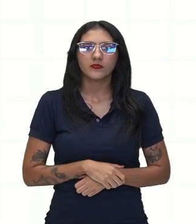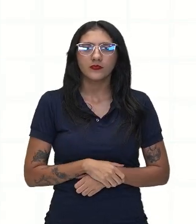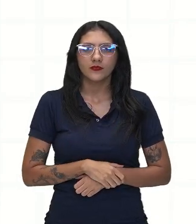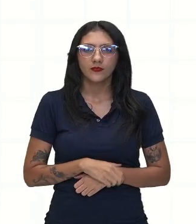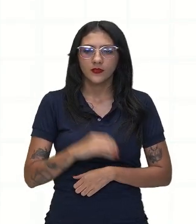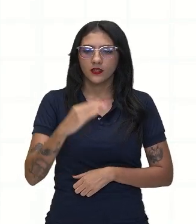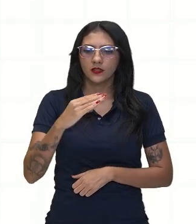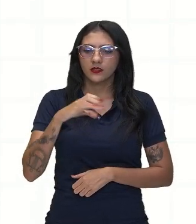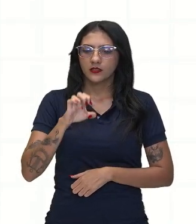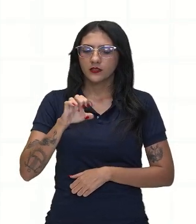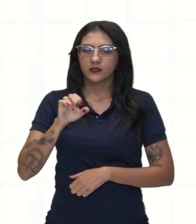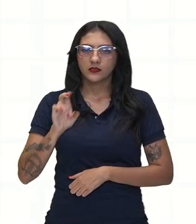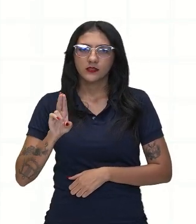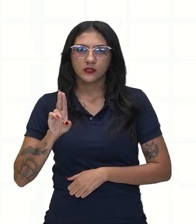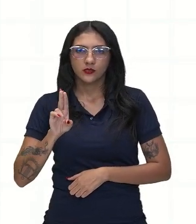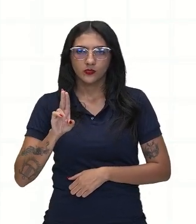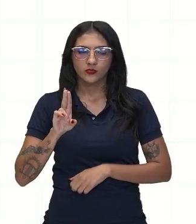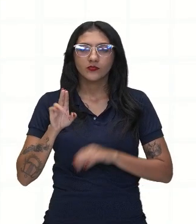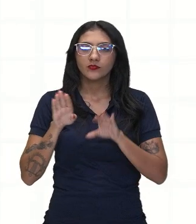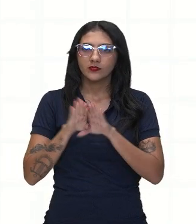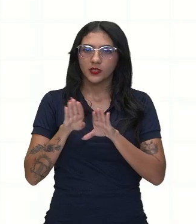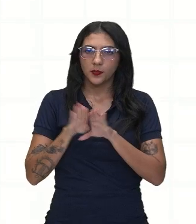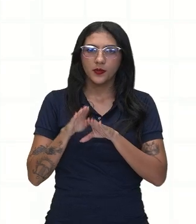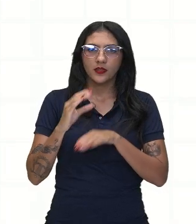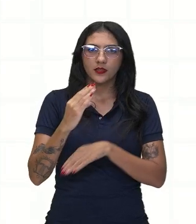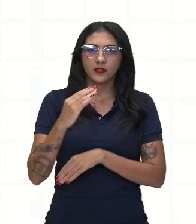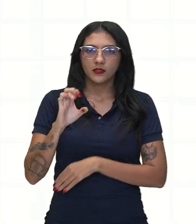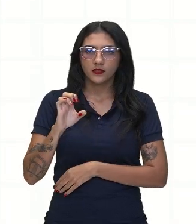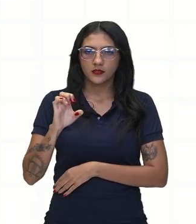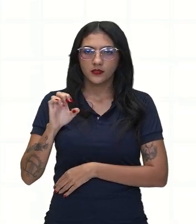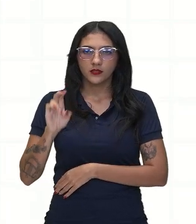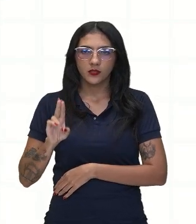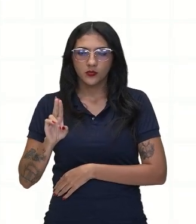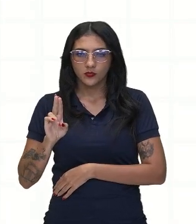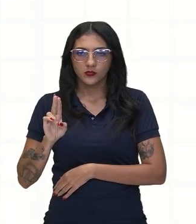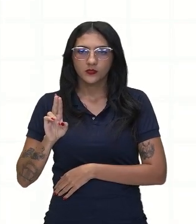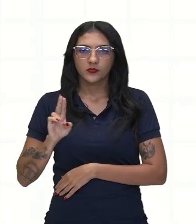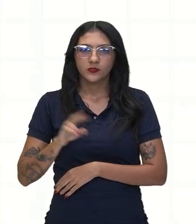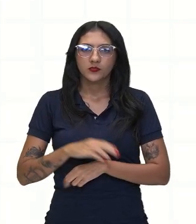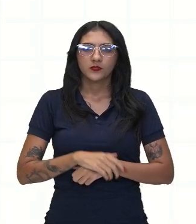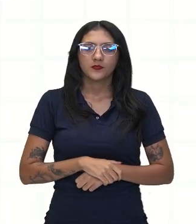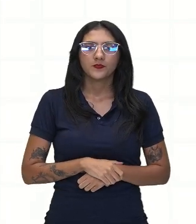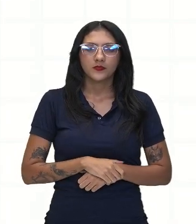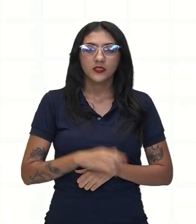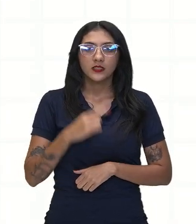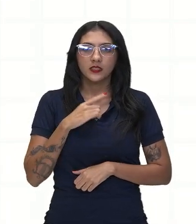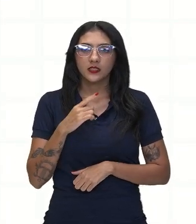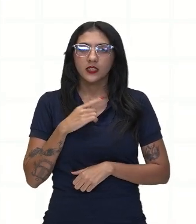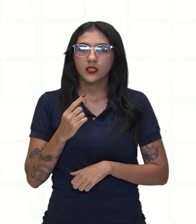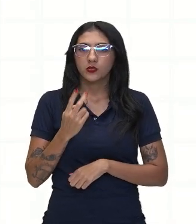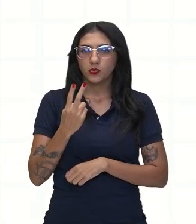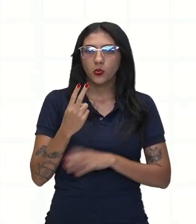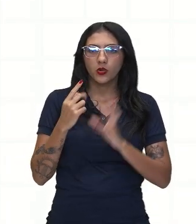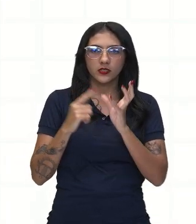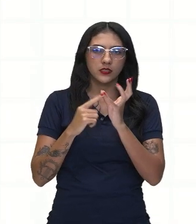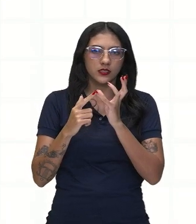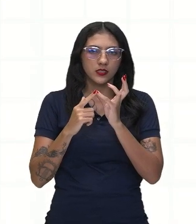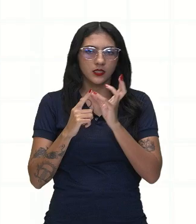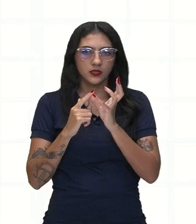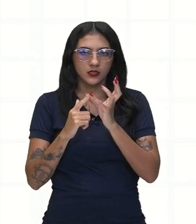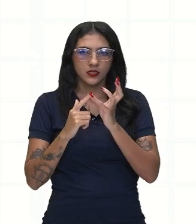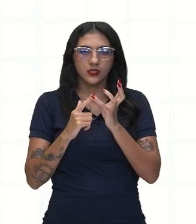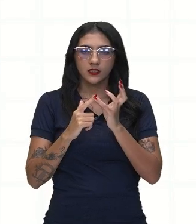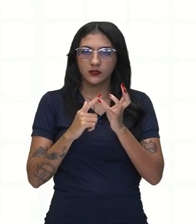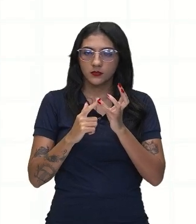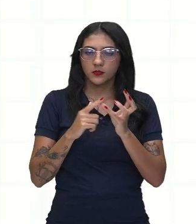Céu, monossílabo tônico terminado em ditongo aberto, né? Mesma coisa, tem uma vogal e